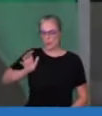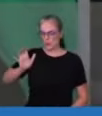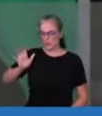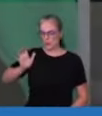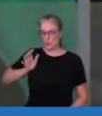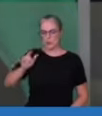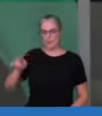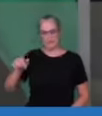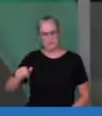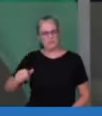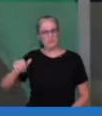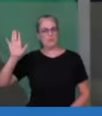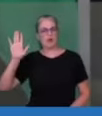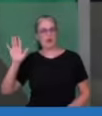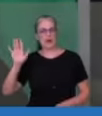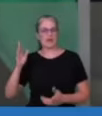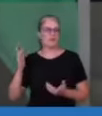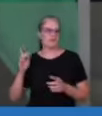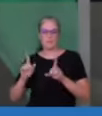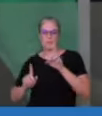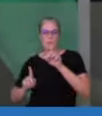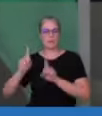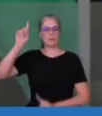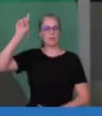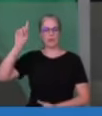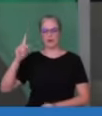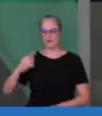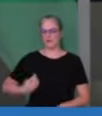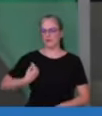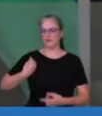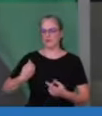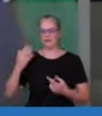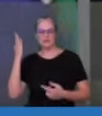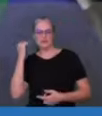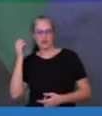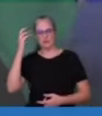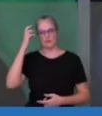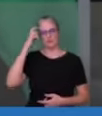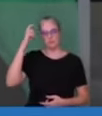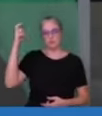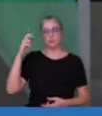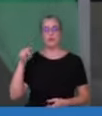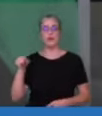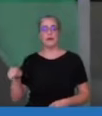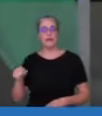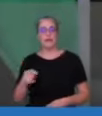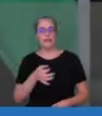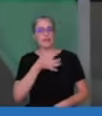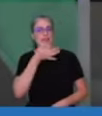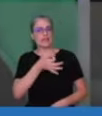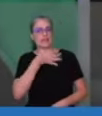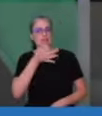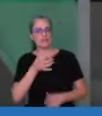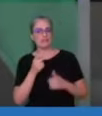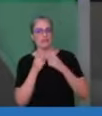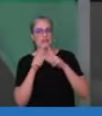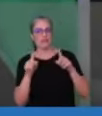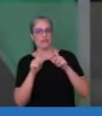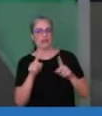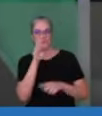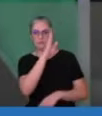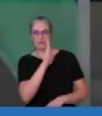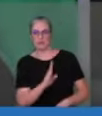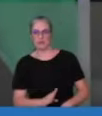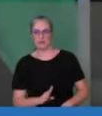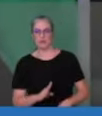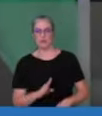à frente do seu tempo, Elon Musk, fazendo uma crítica ao nosso sistema político, ao sistema político brasileiro.